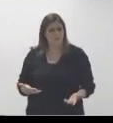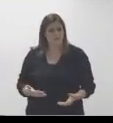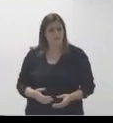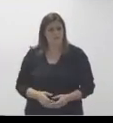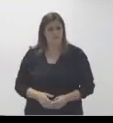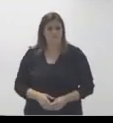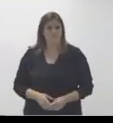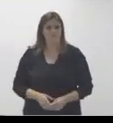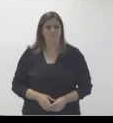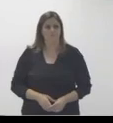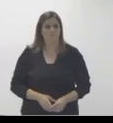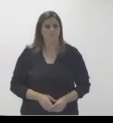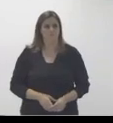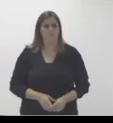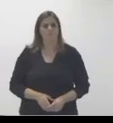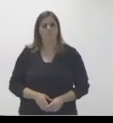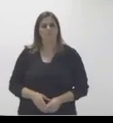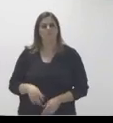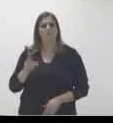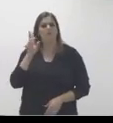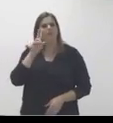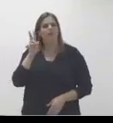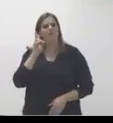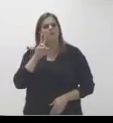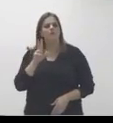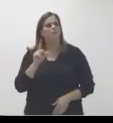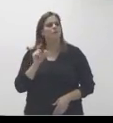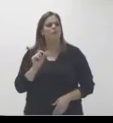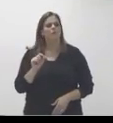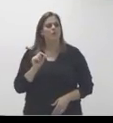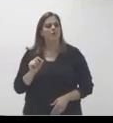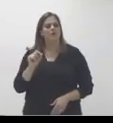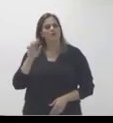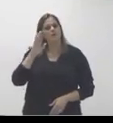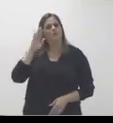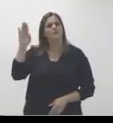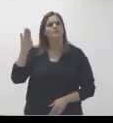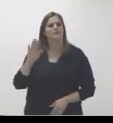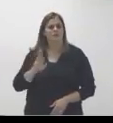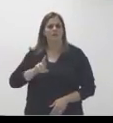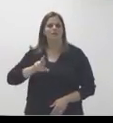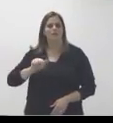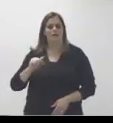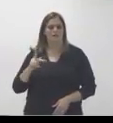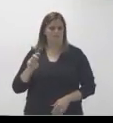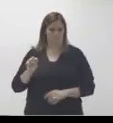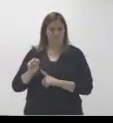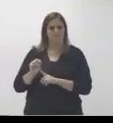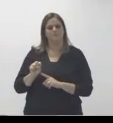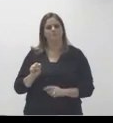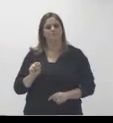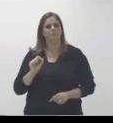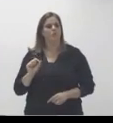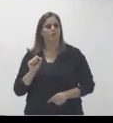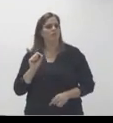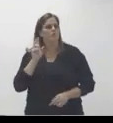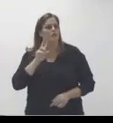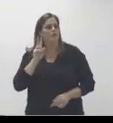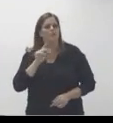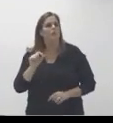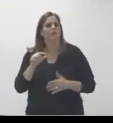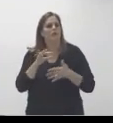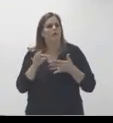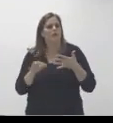princípio vou trazer aqui os principais políticos princípios da rápida muito rapidamente o primeiro deles é